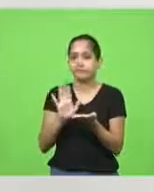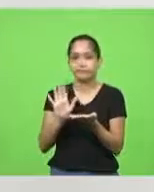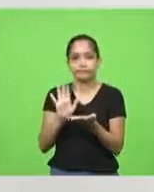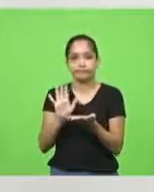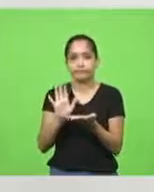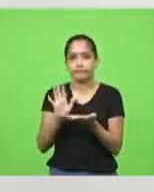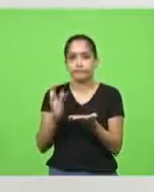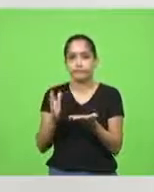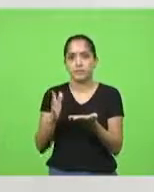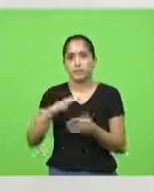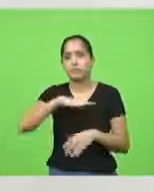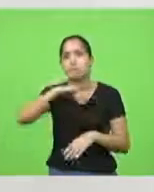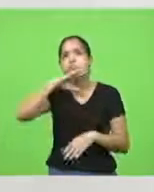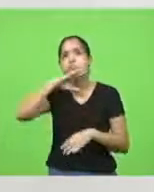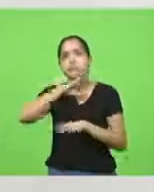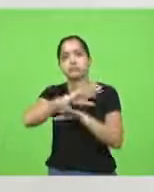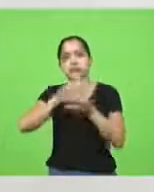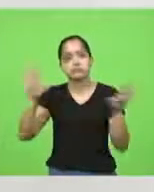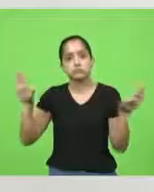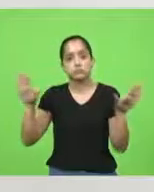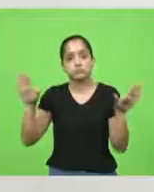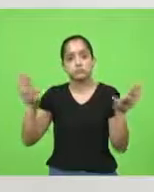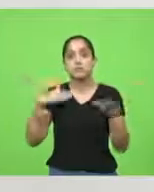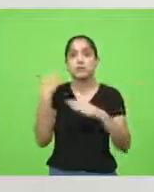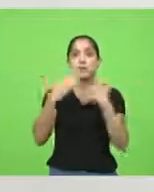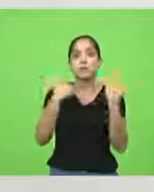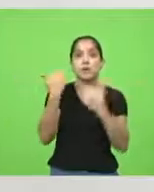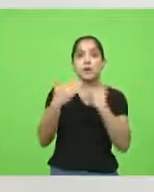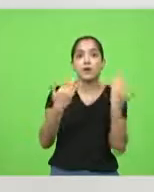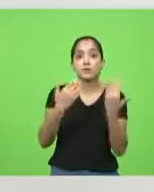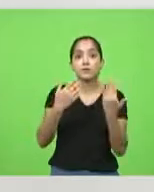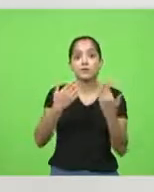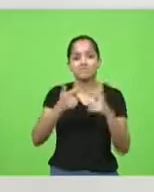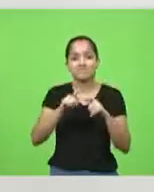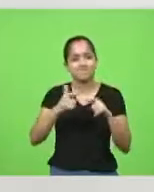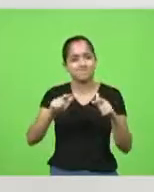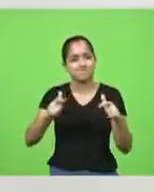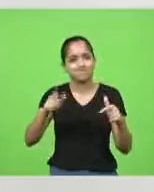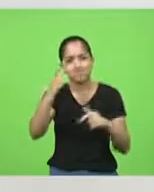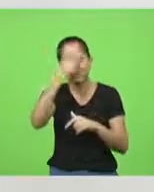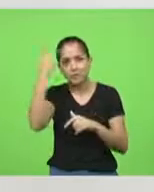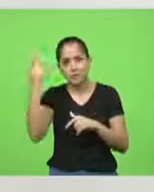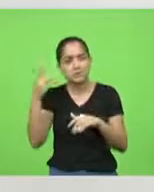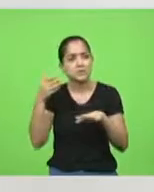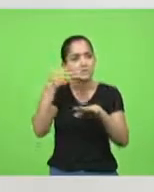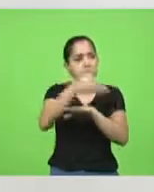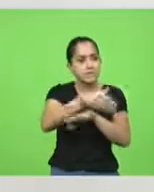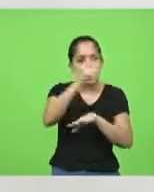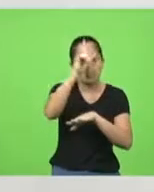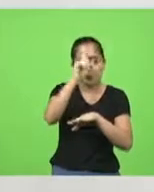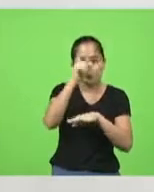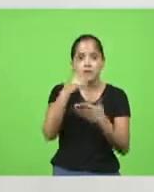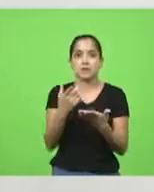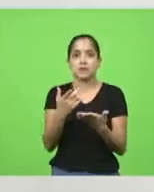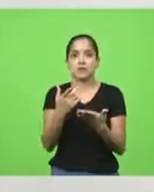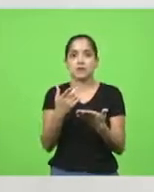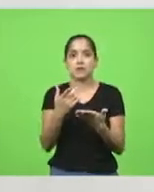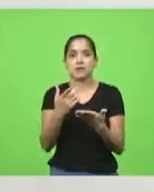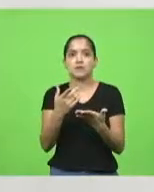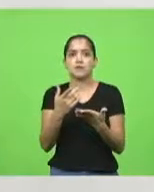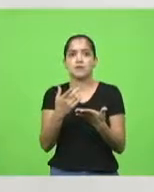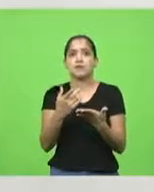Estou de saco cheio com isso, porque está morrendo gente que está procurando unidade de saúde e está vindo com dipirona para